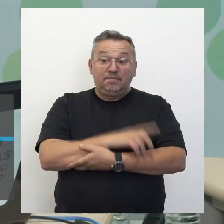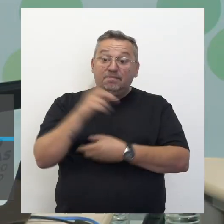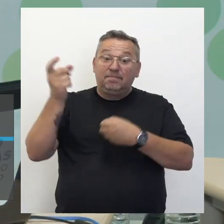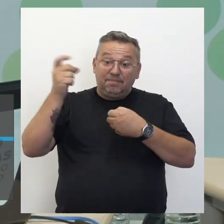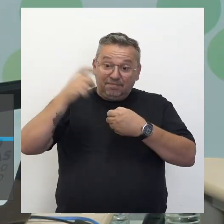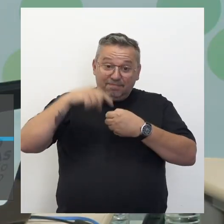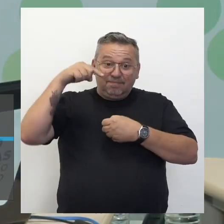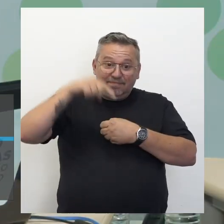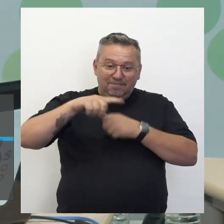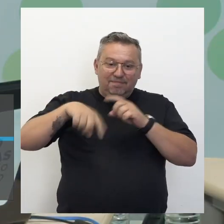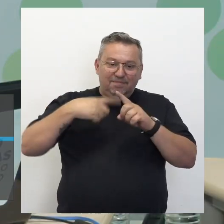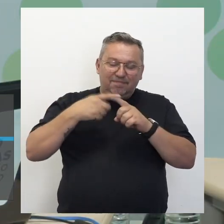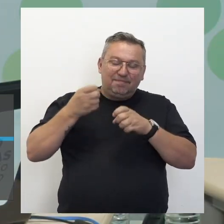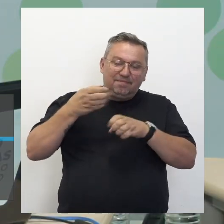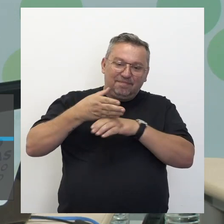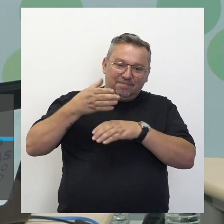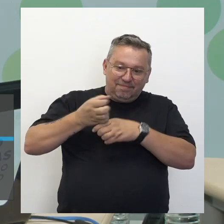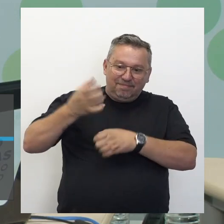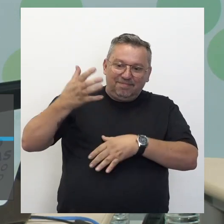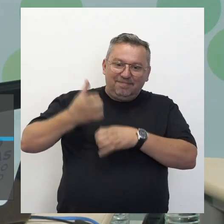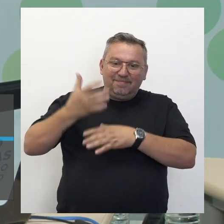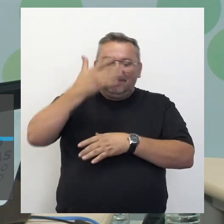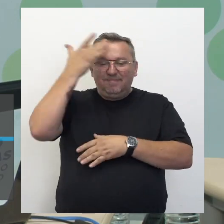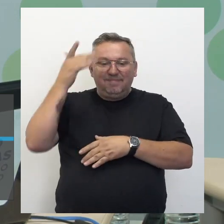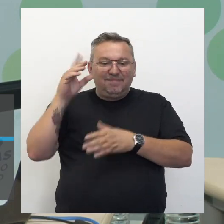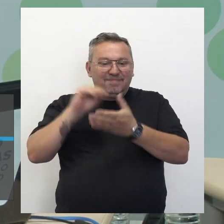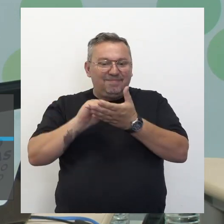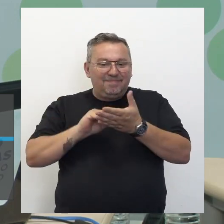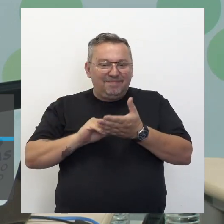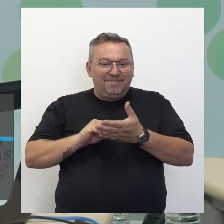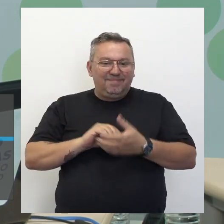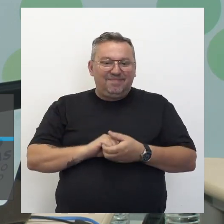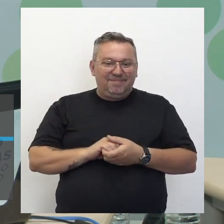Voltando aqui de mais um chat. Gente, esse pessoal do terceirão aqui só